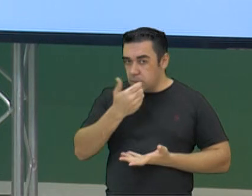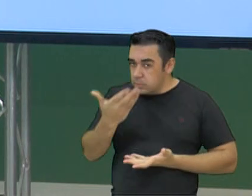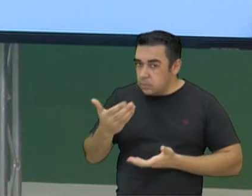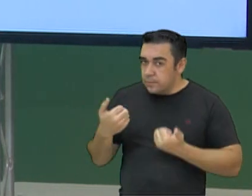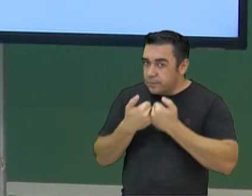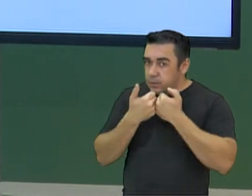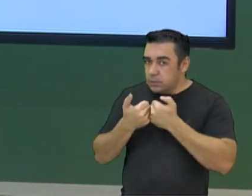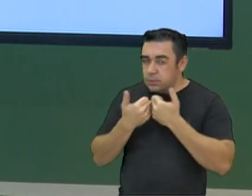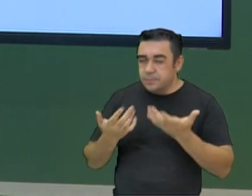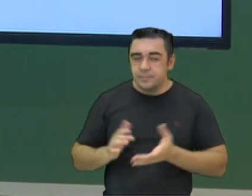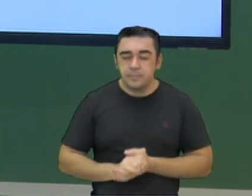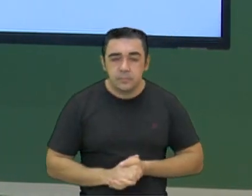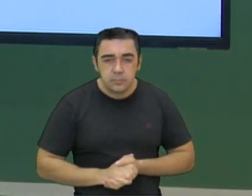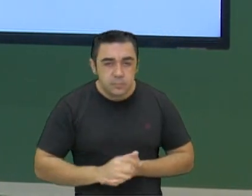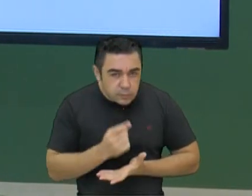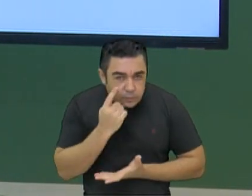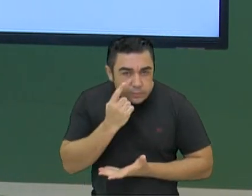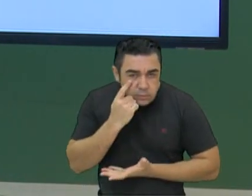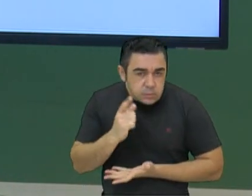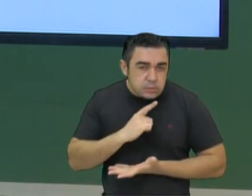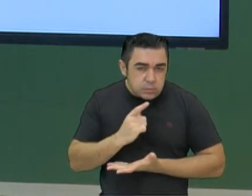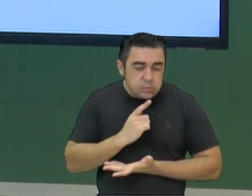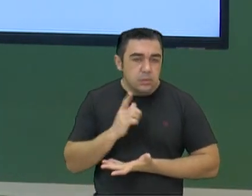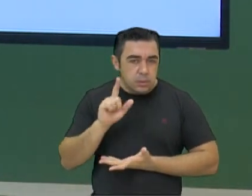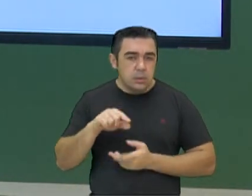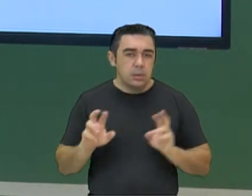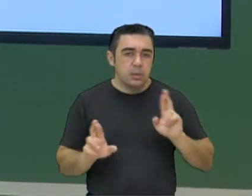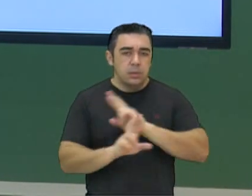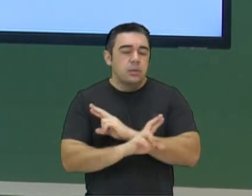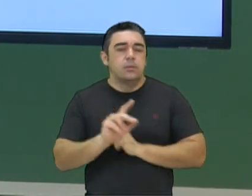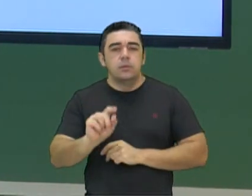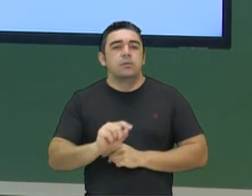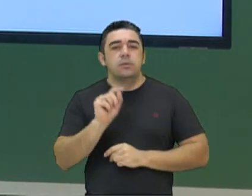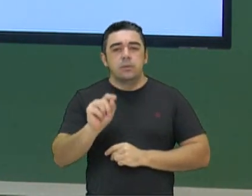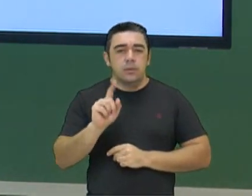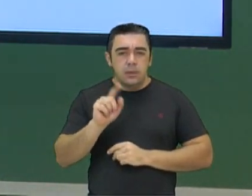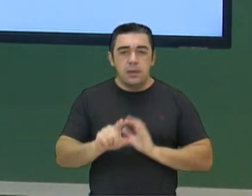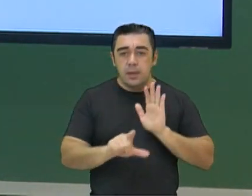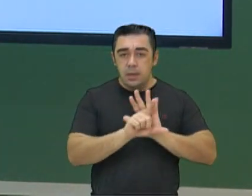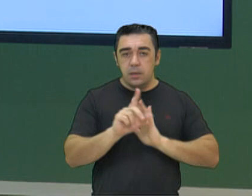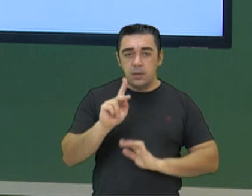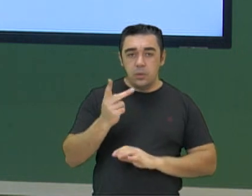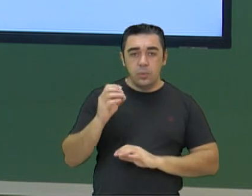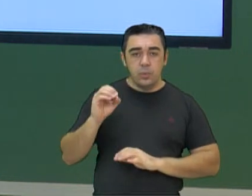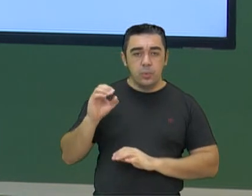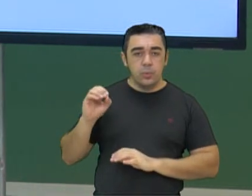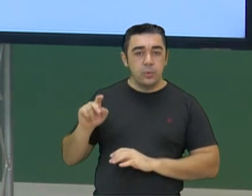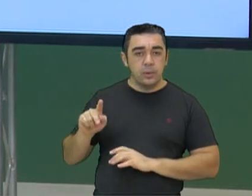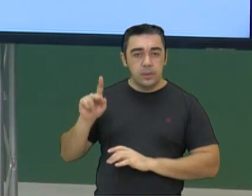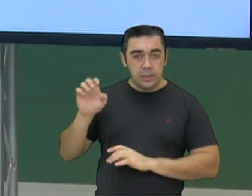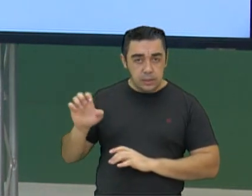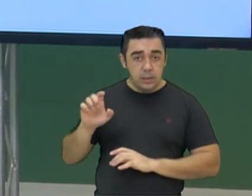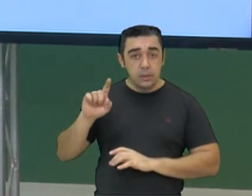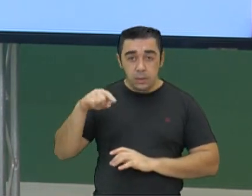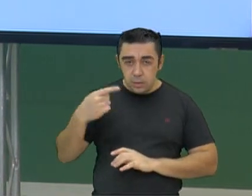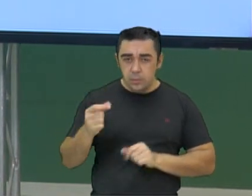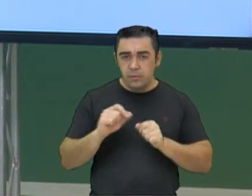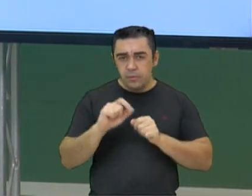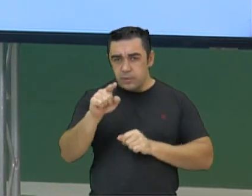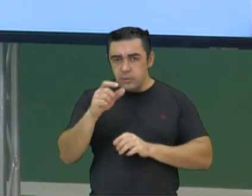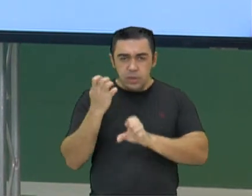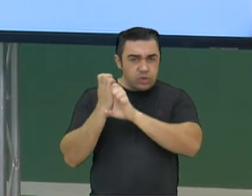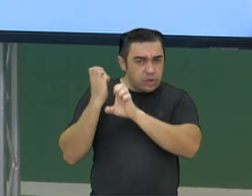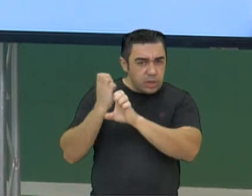Então, vejam que isso tem a ver justamente com as chamadas leis de Hooke, né? E depois isso aí, né? Quem for fazer as engenharias,